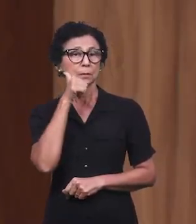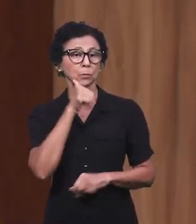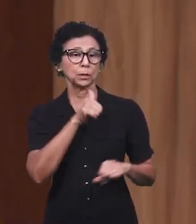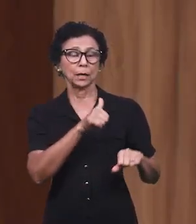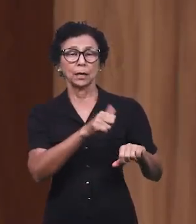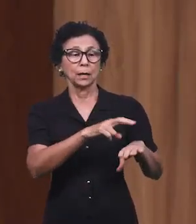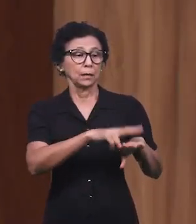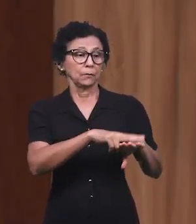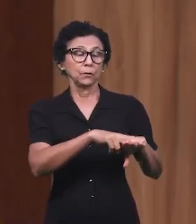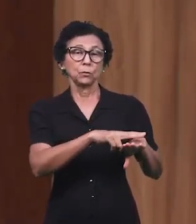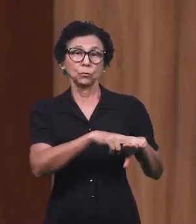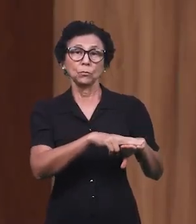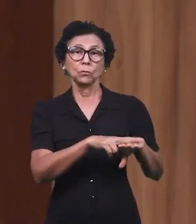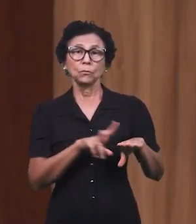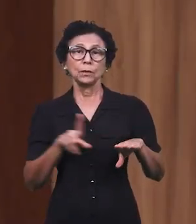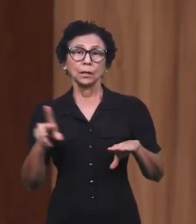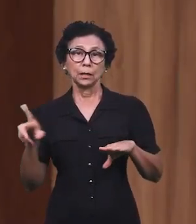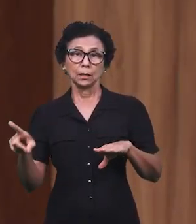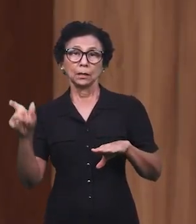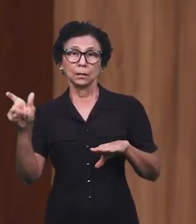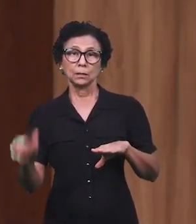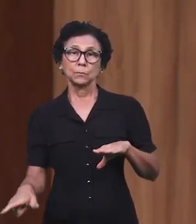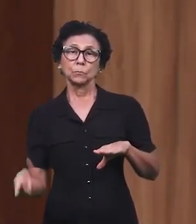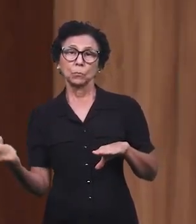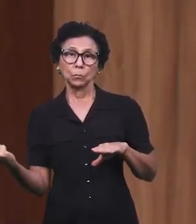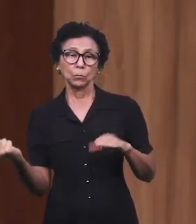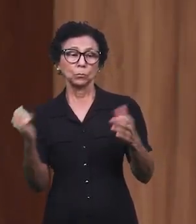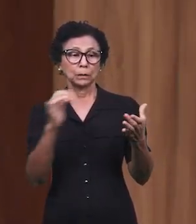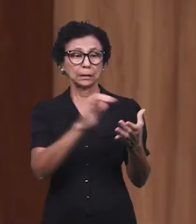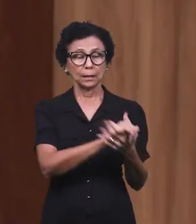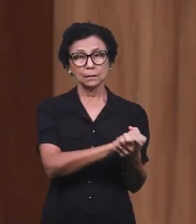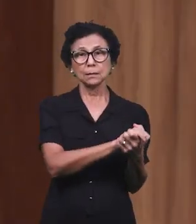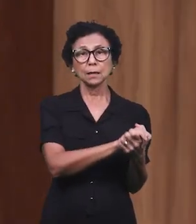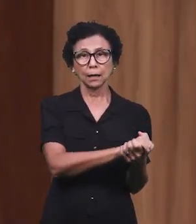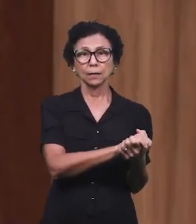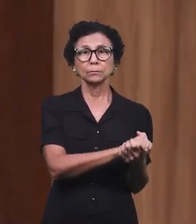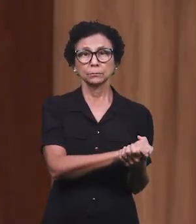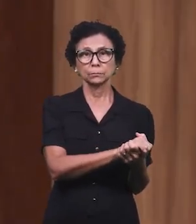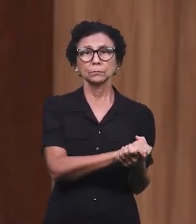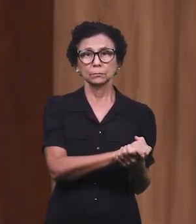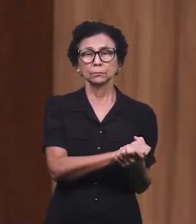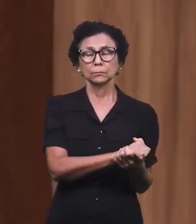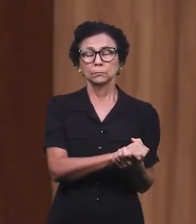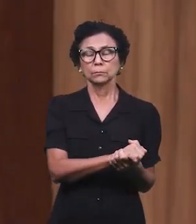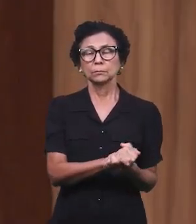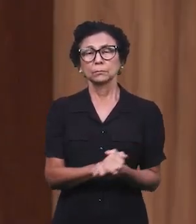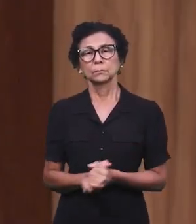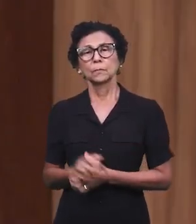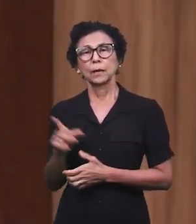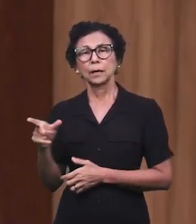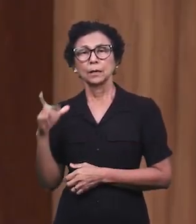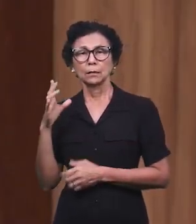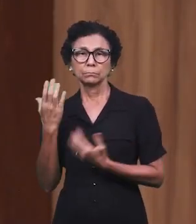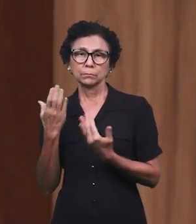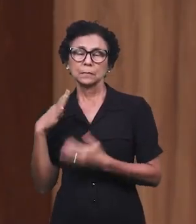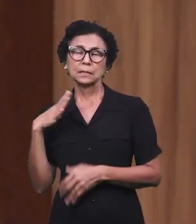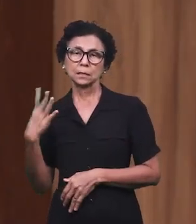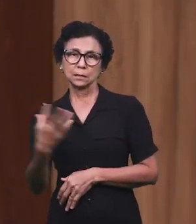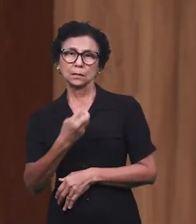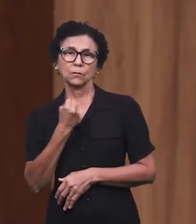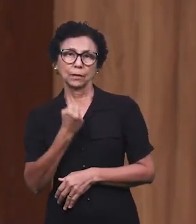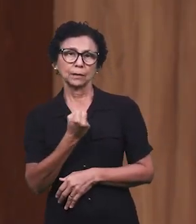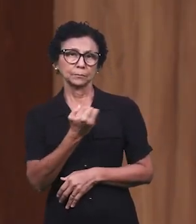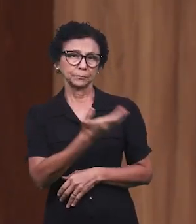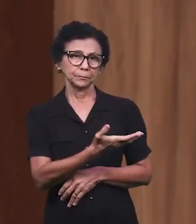o caso aqui de Ruth, que tinha ficado viúva e ia ser desposada por Boaz, que era o remidor. E